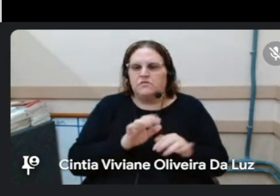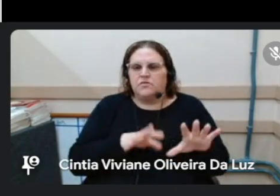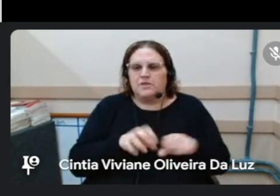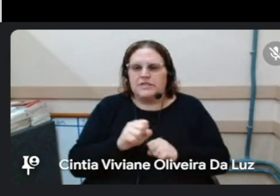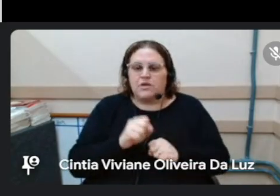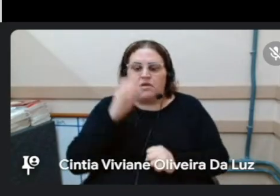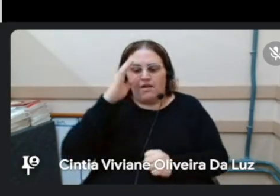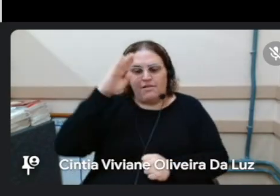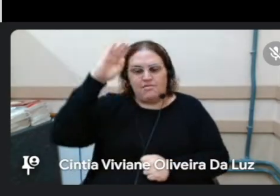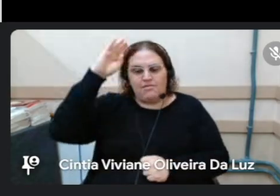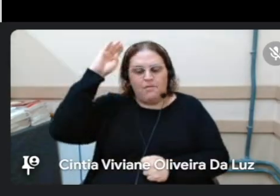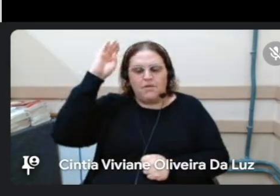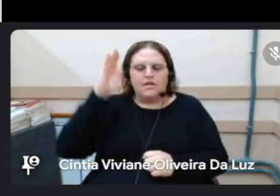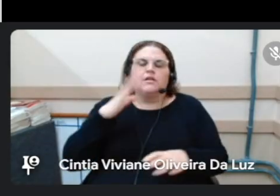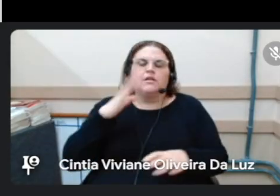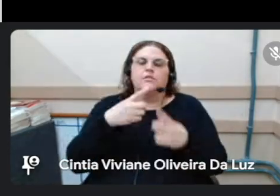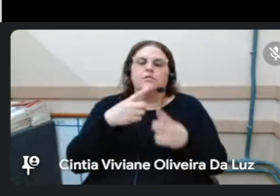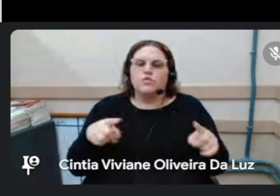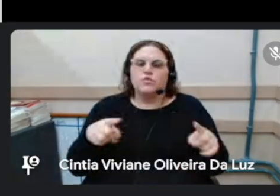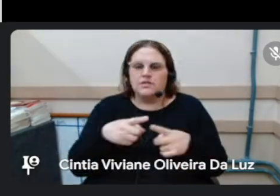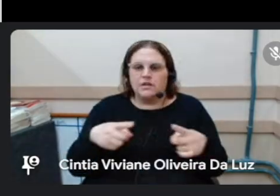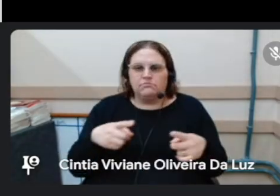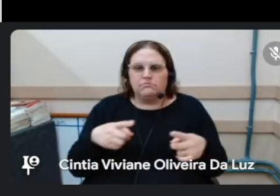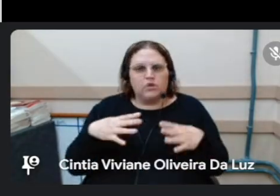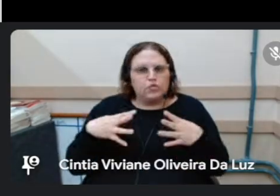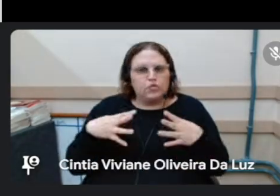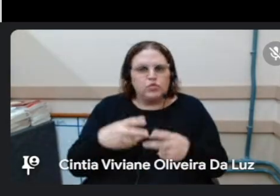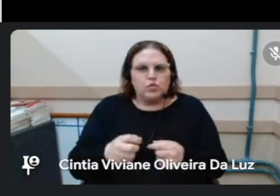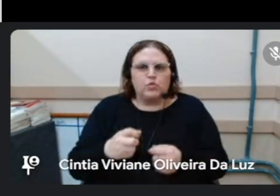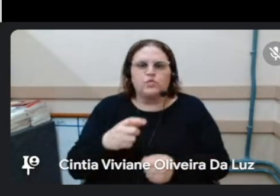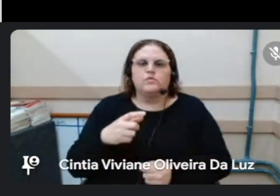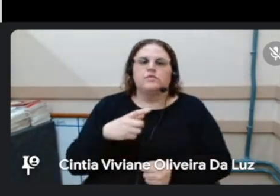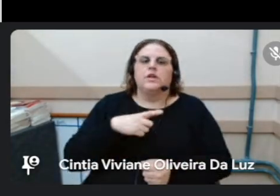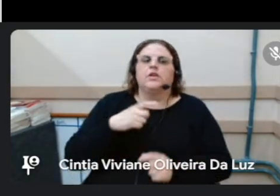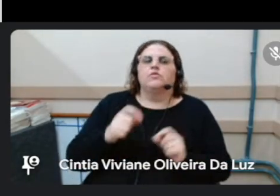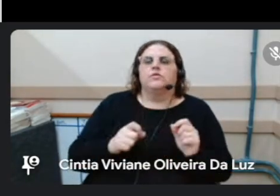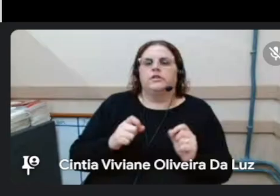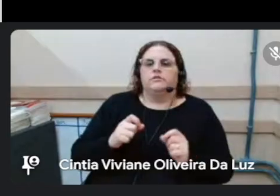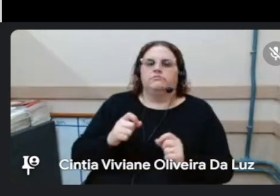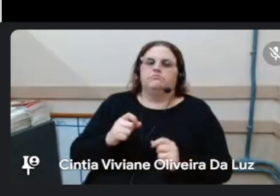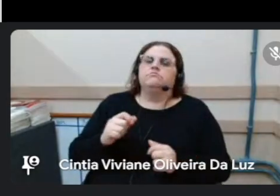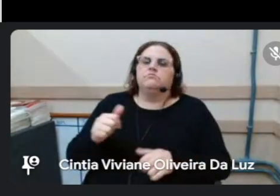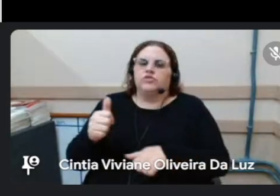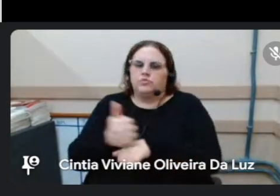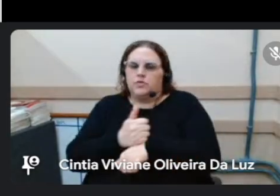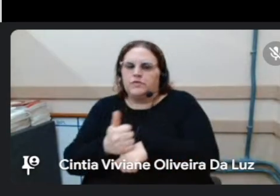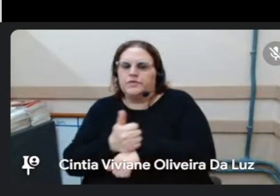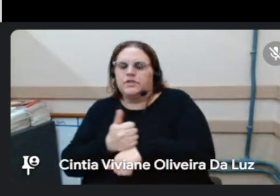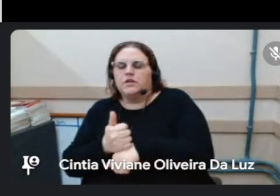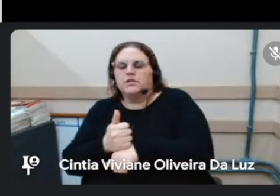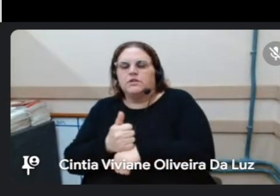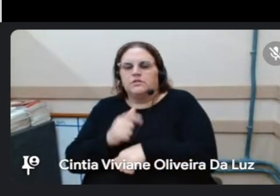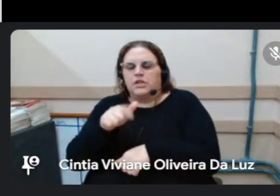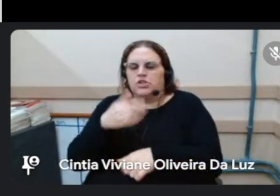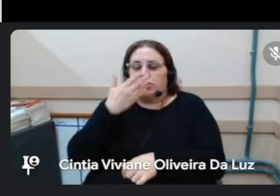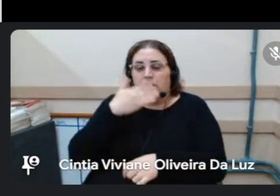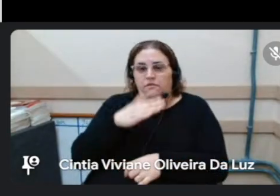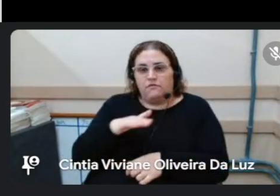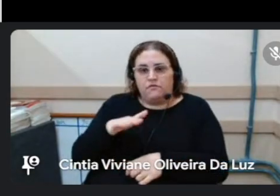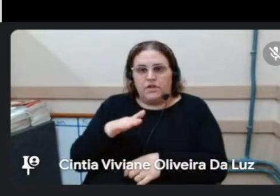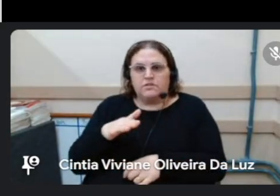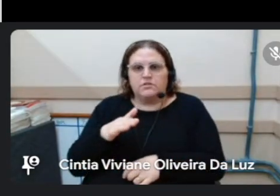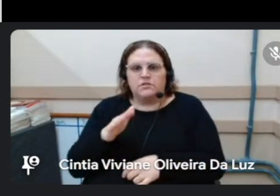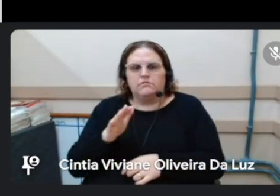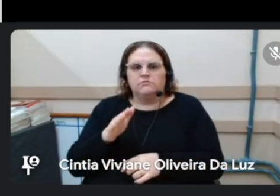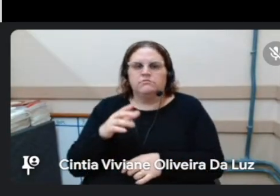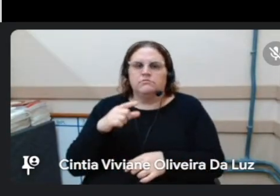todos eles vem então de carreiras desde a infância por um